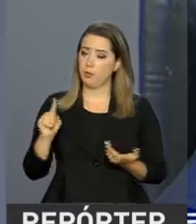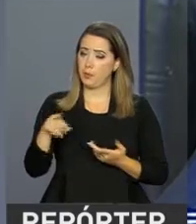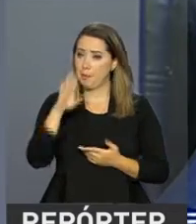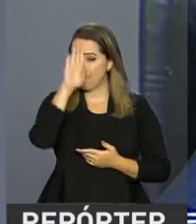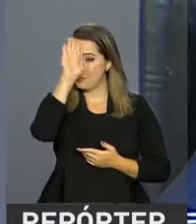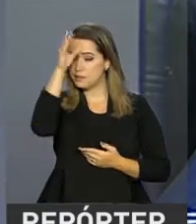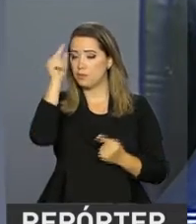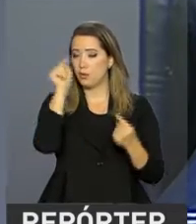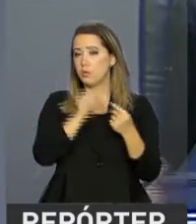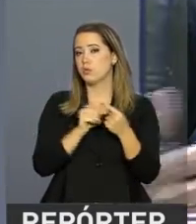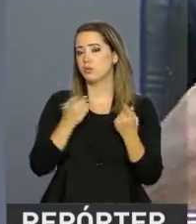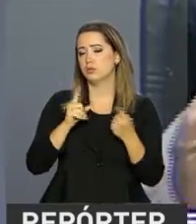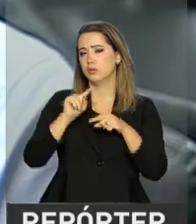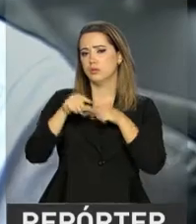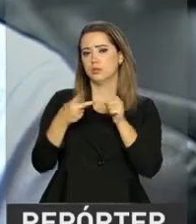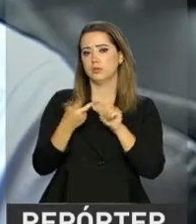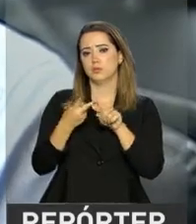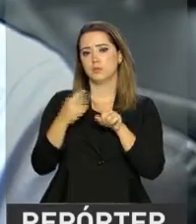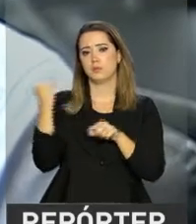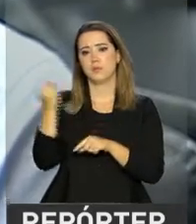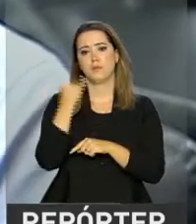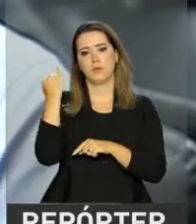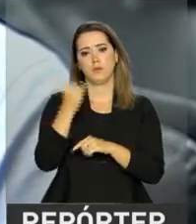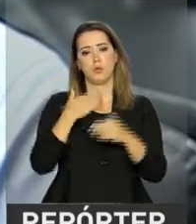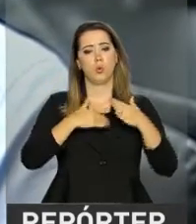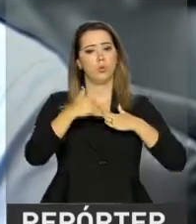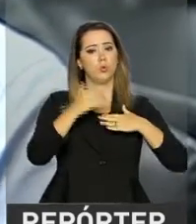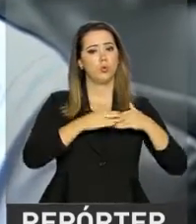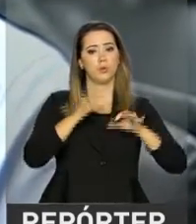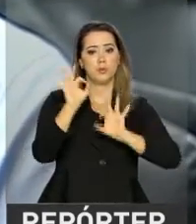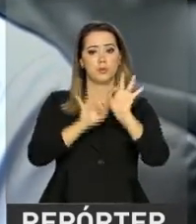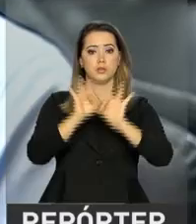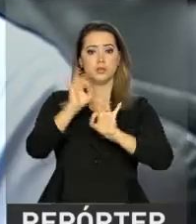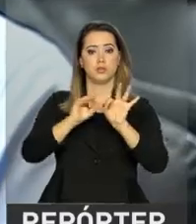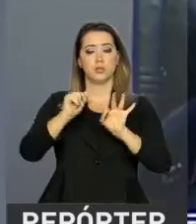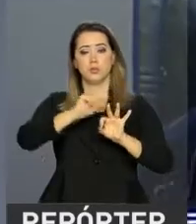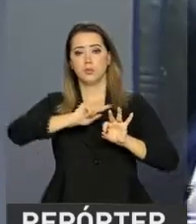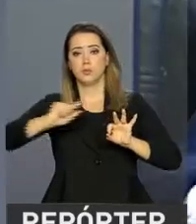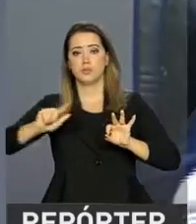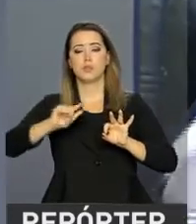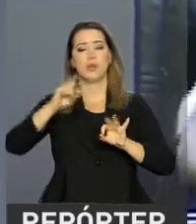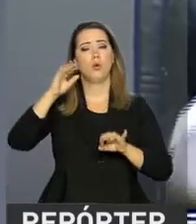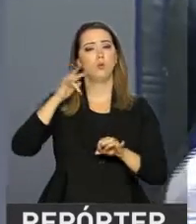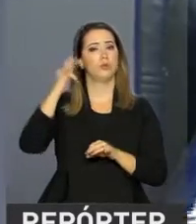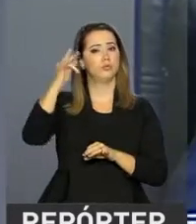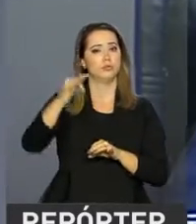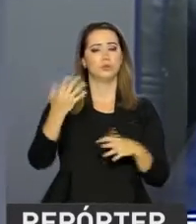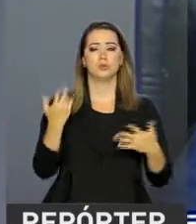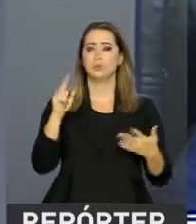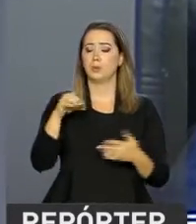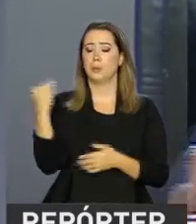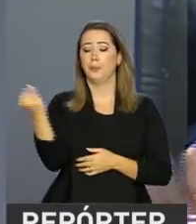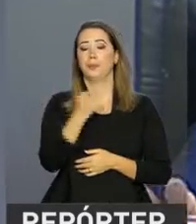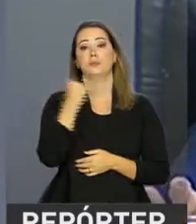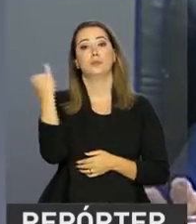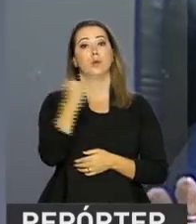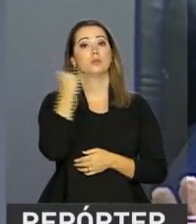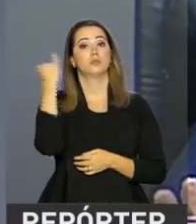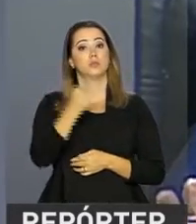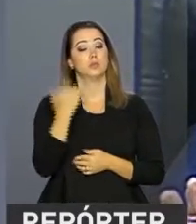proprietário segundo a forma com mudança fundamental para qualquer planejamento fiscal de futuro a reforma da previdência é crucial